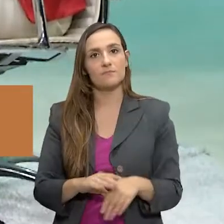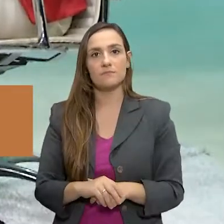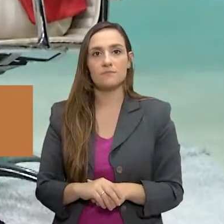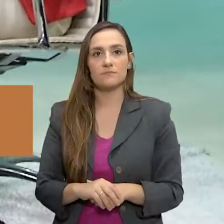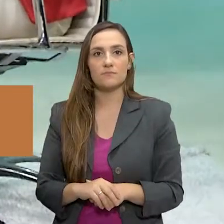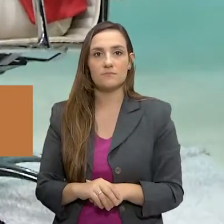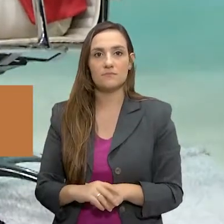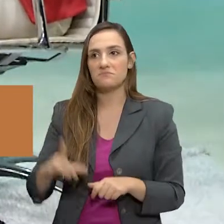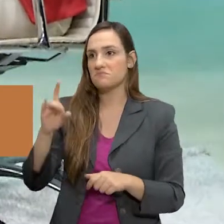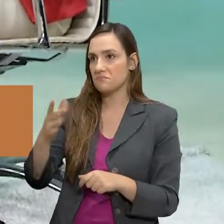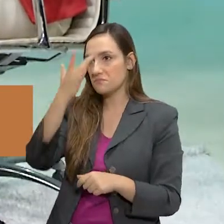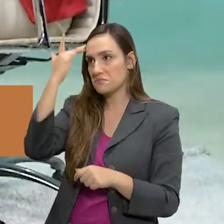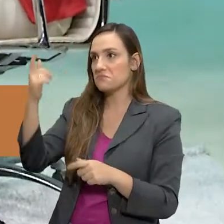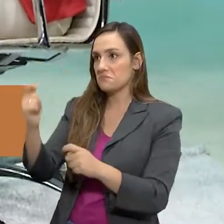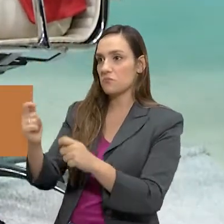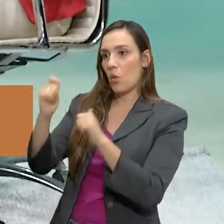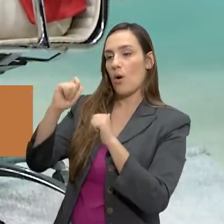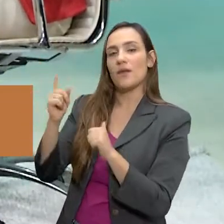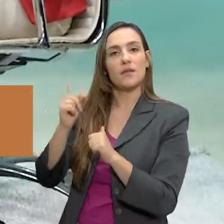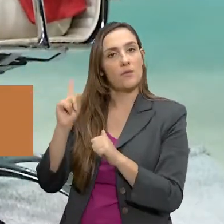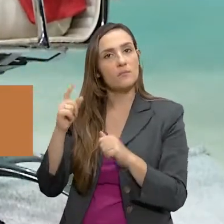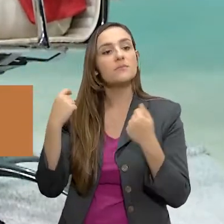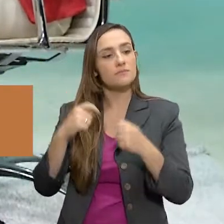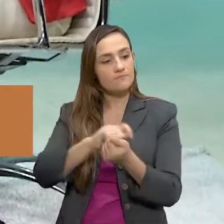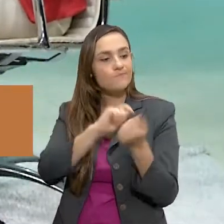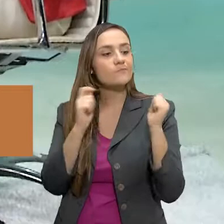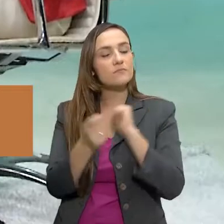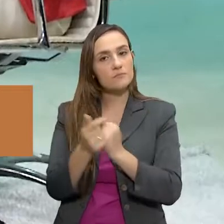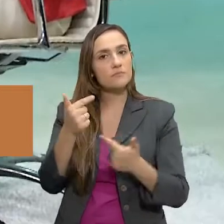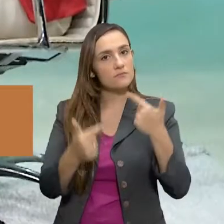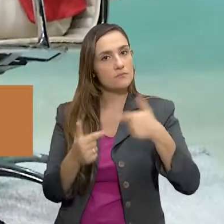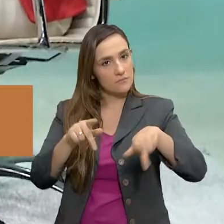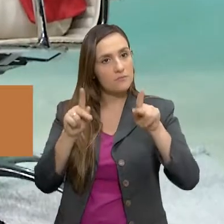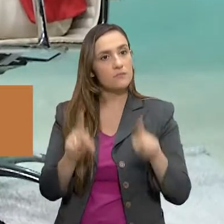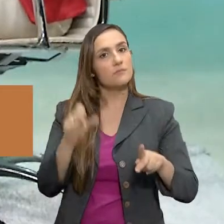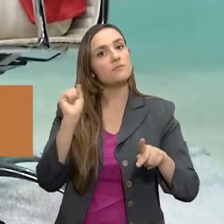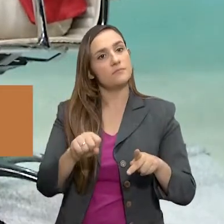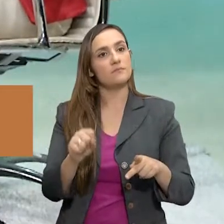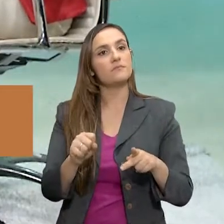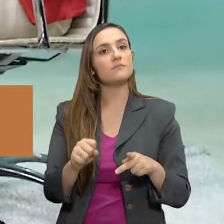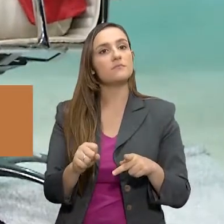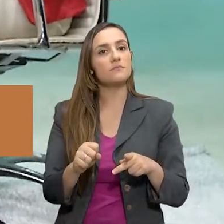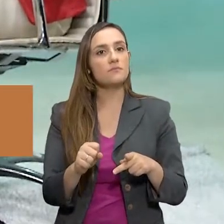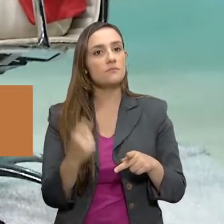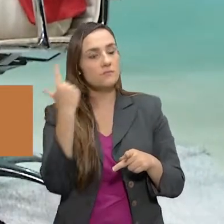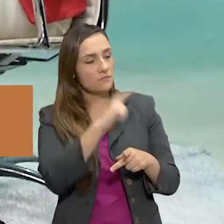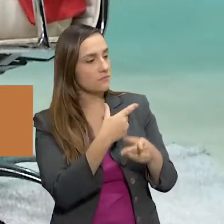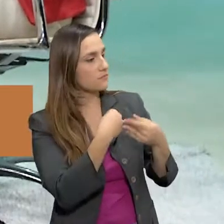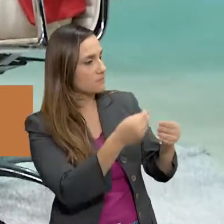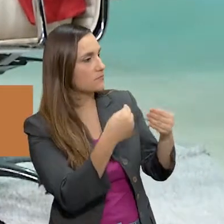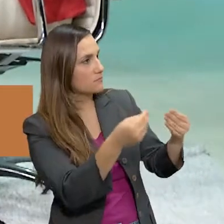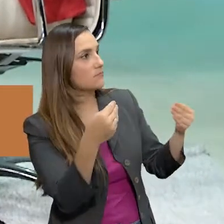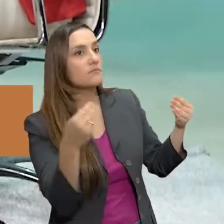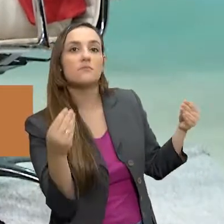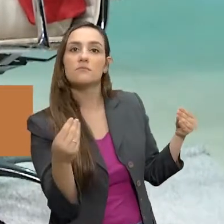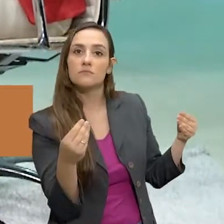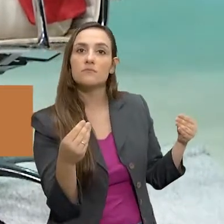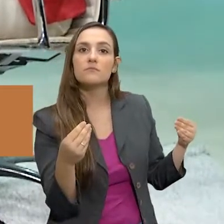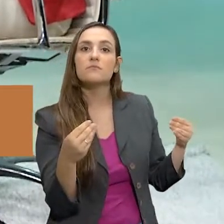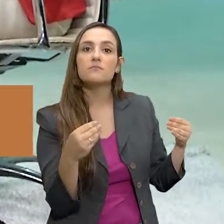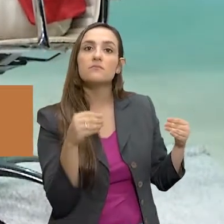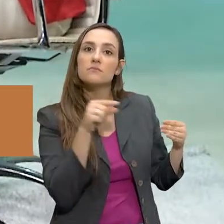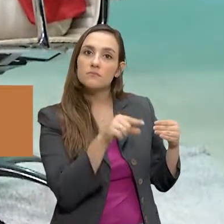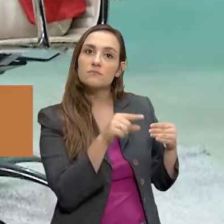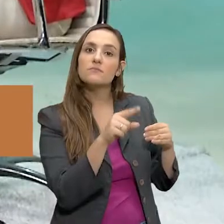para ficar só na doação, a gente precisa concretizar a política pública no sentido de oferecer, de fato, esse exercício dos